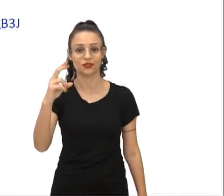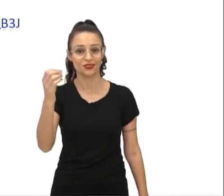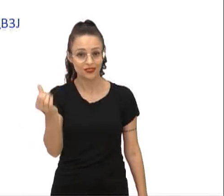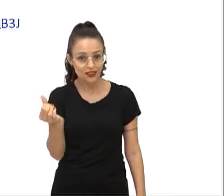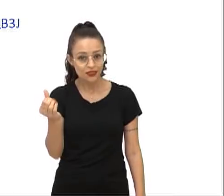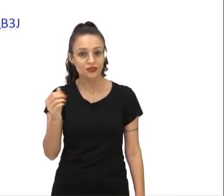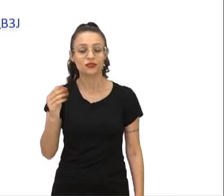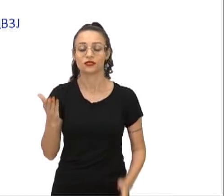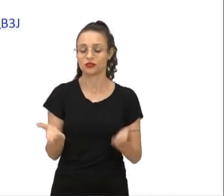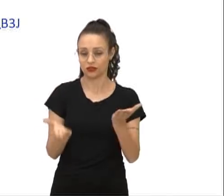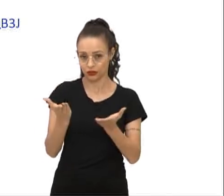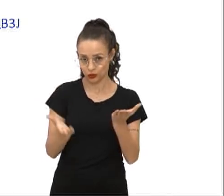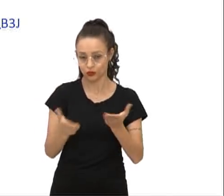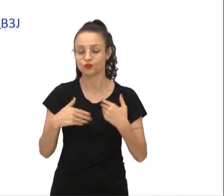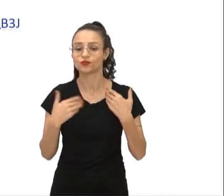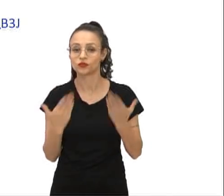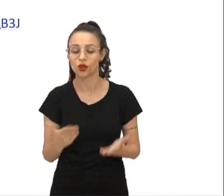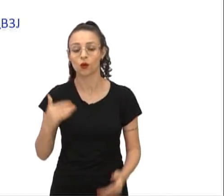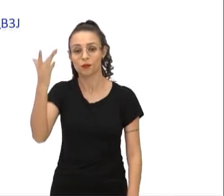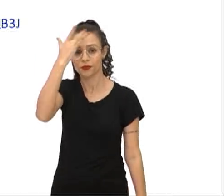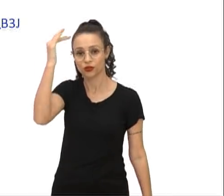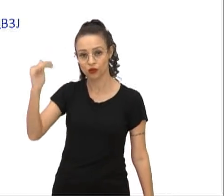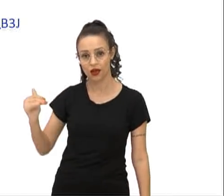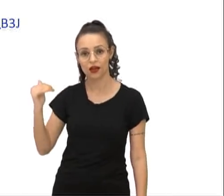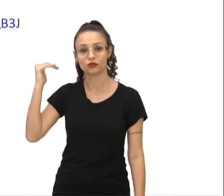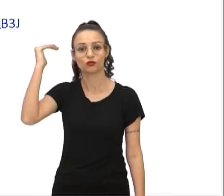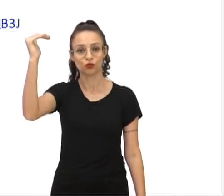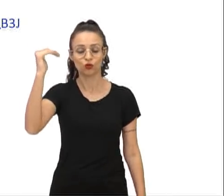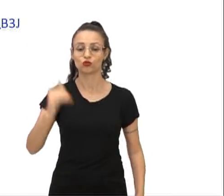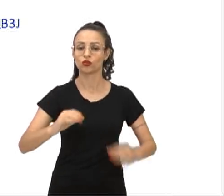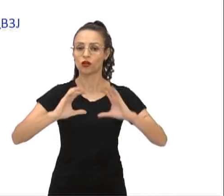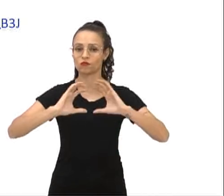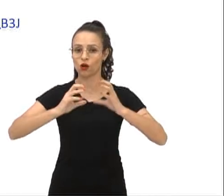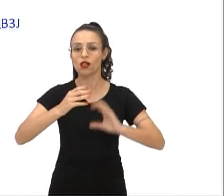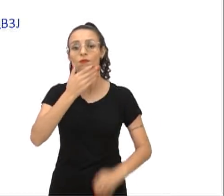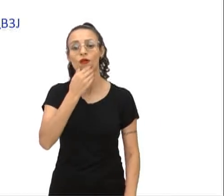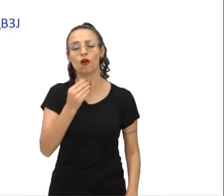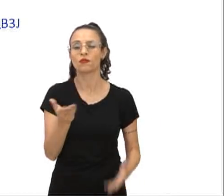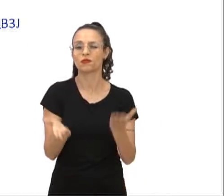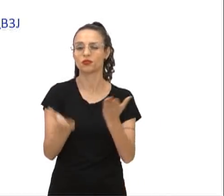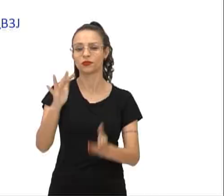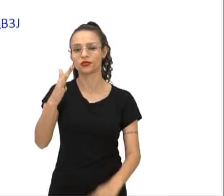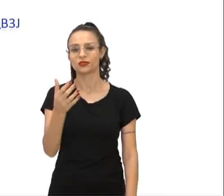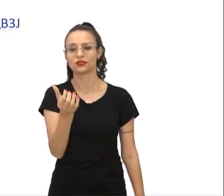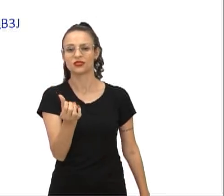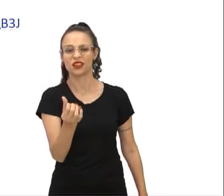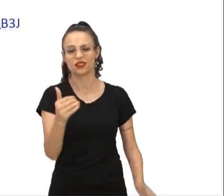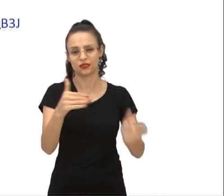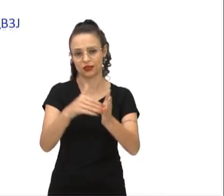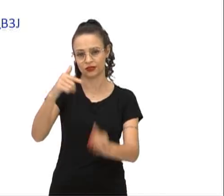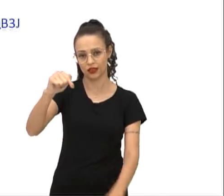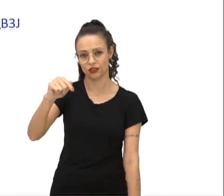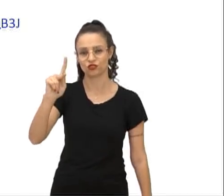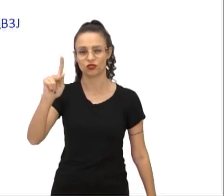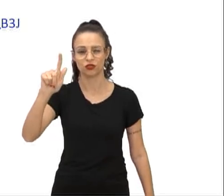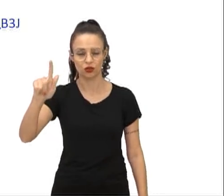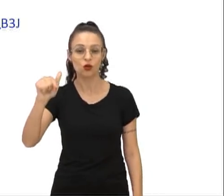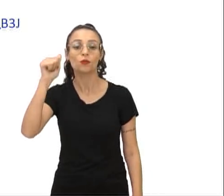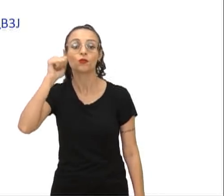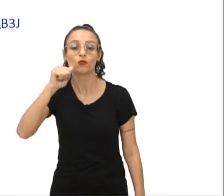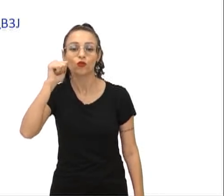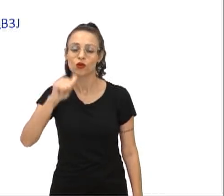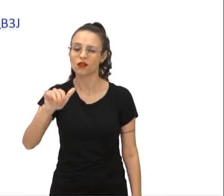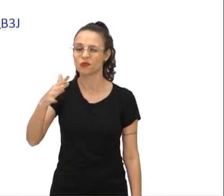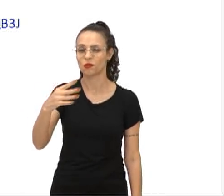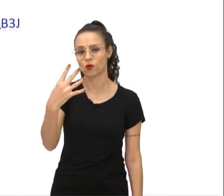7,26 quilos. Então, para o adulto, vamos dizer assim, a bola ideal para homens pesa de 6 a 7 quilos, e para as mulheres,